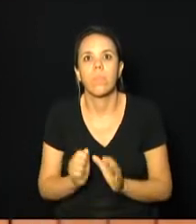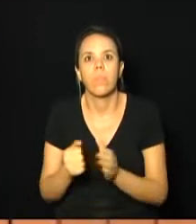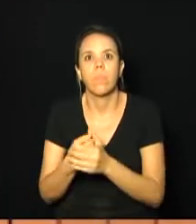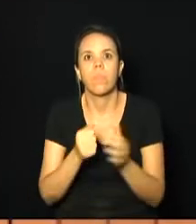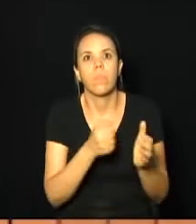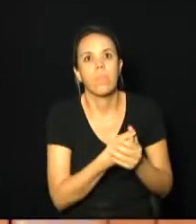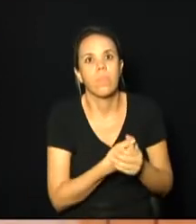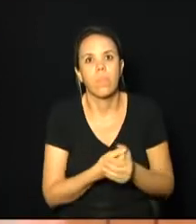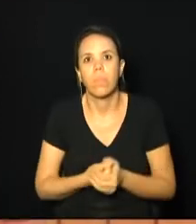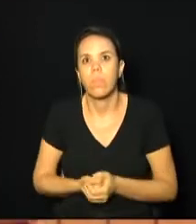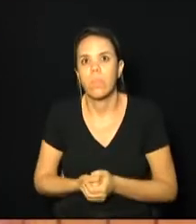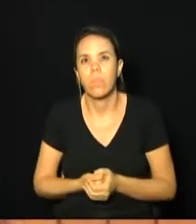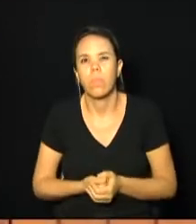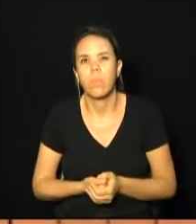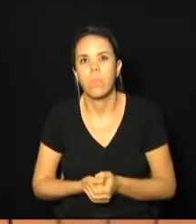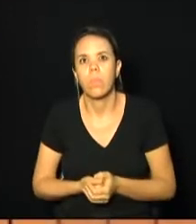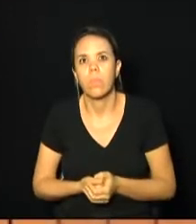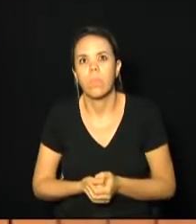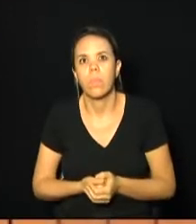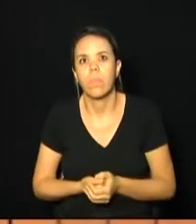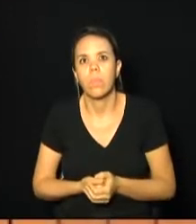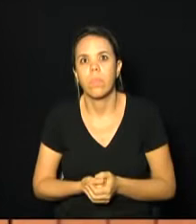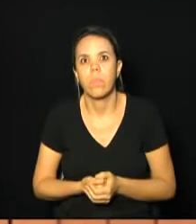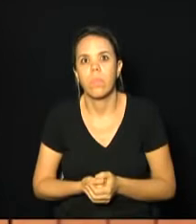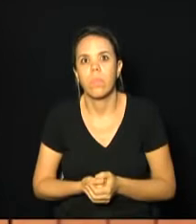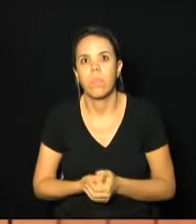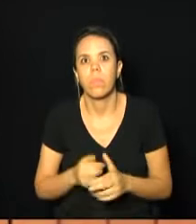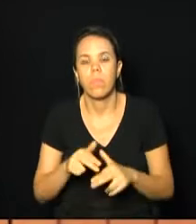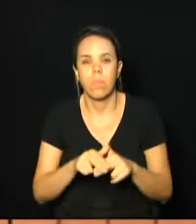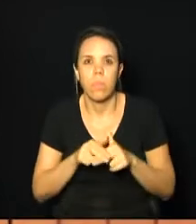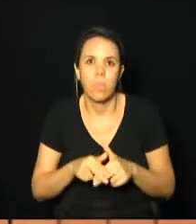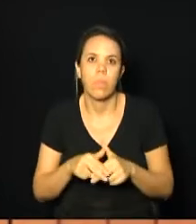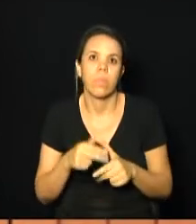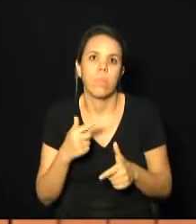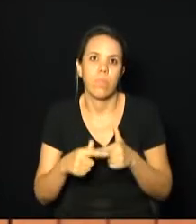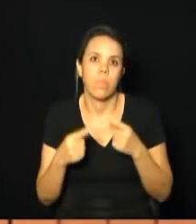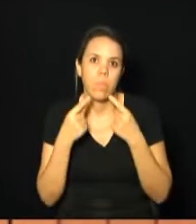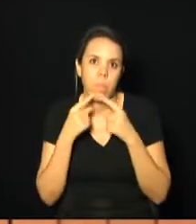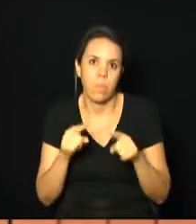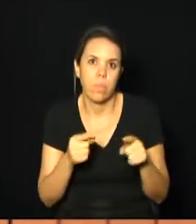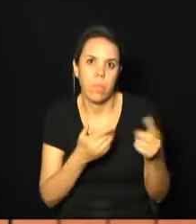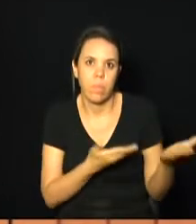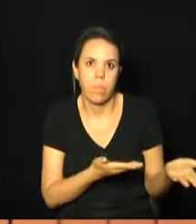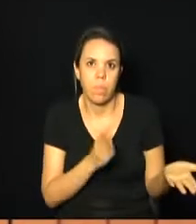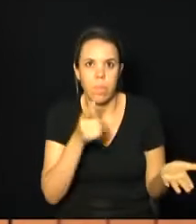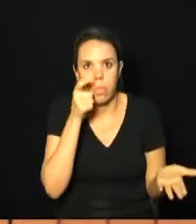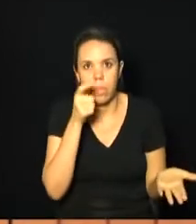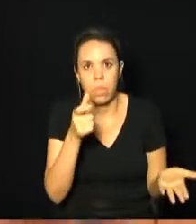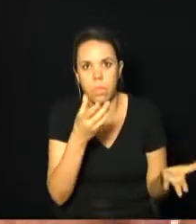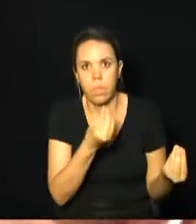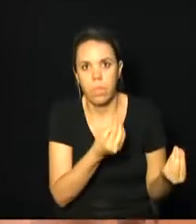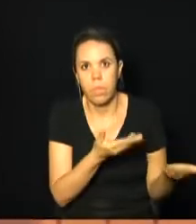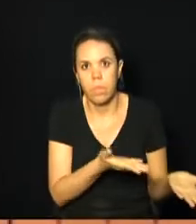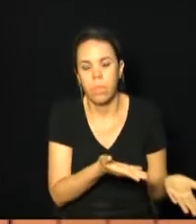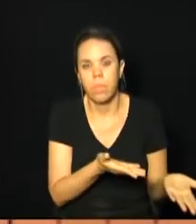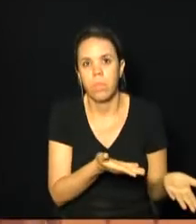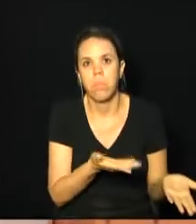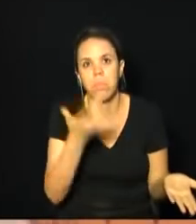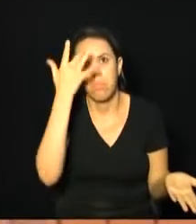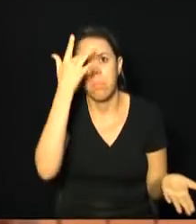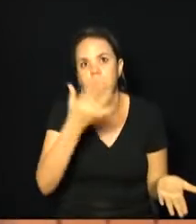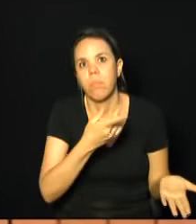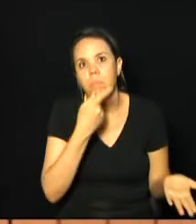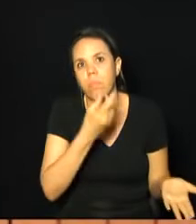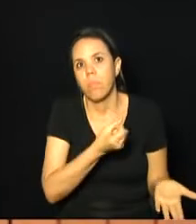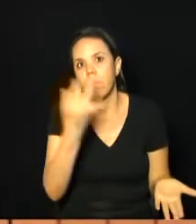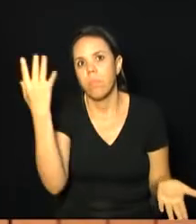né. É recorrente essa queixa. Eu já ouvi pelo menos, não sei nem dizer